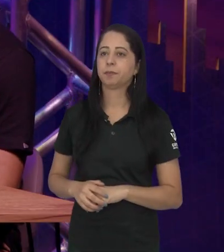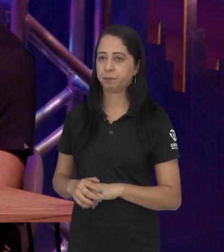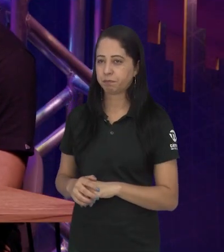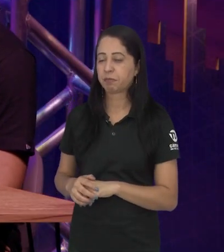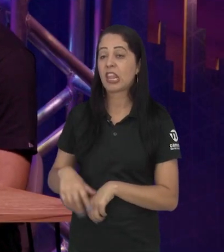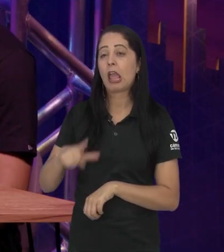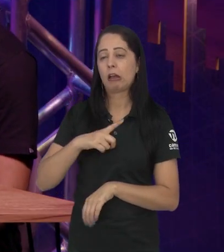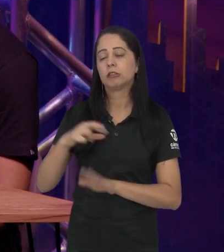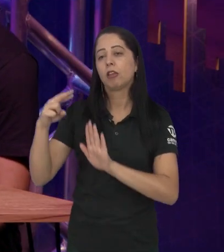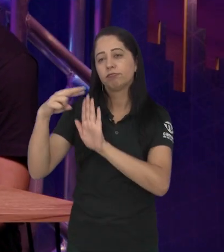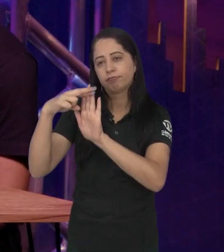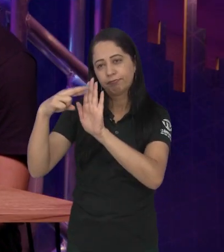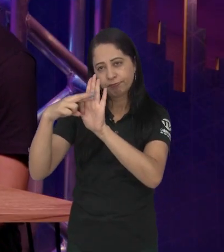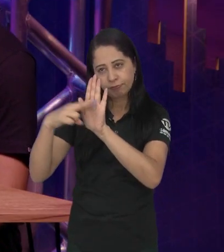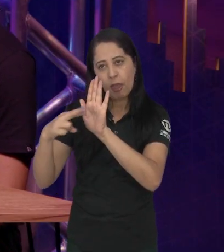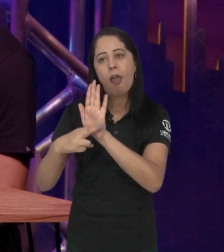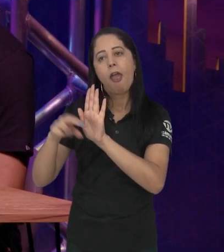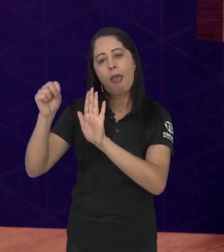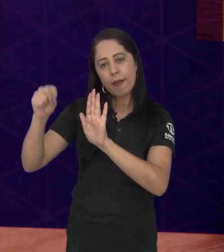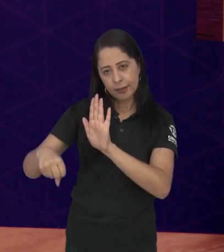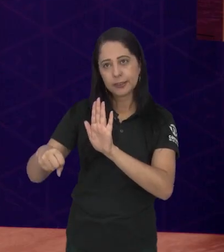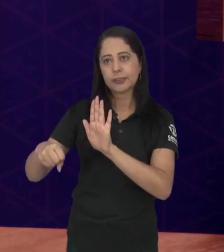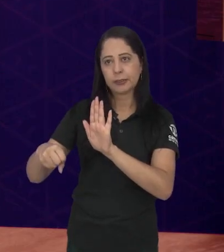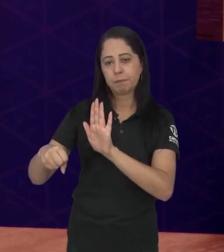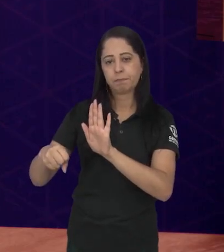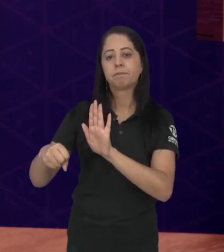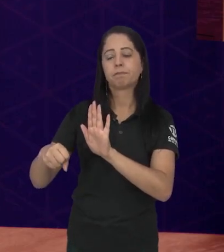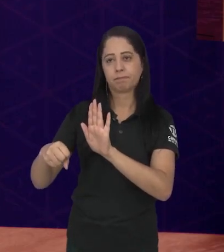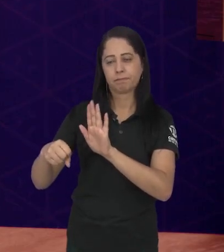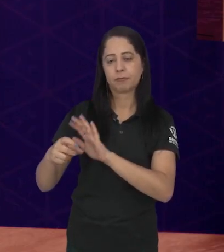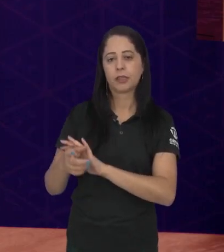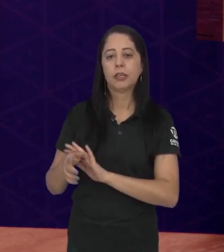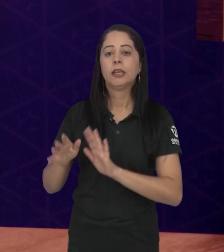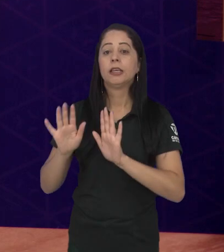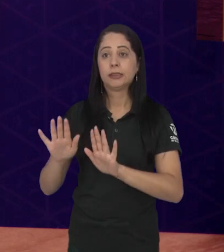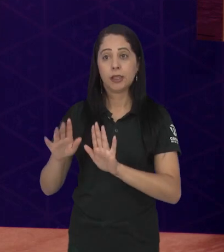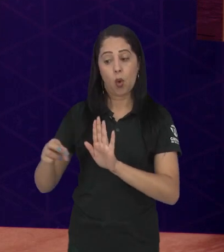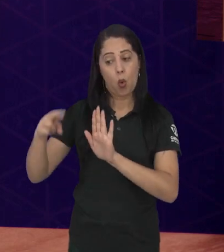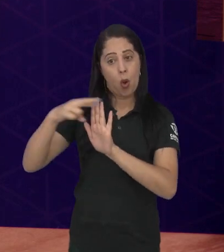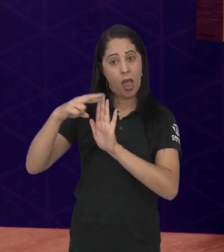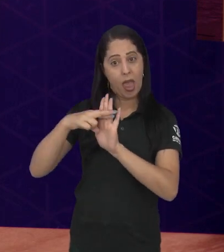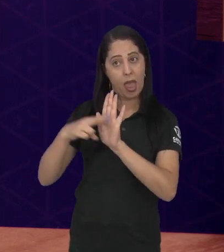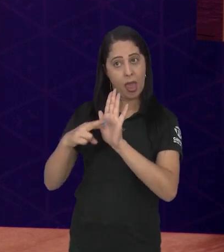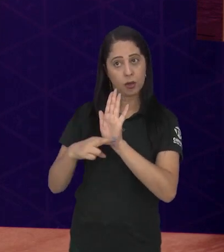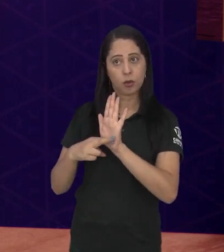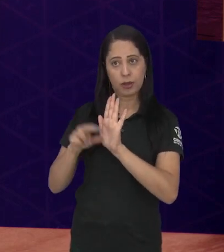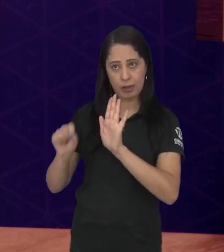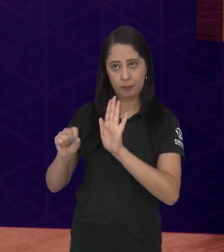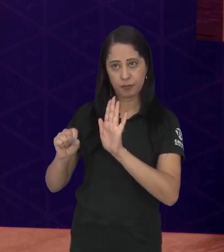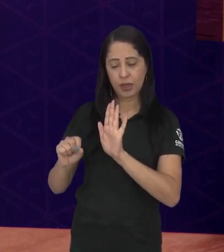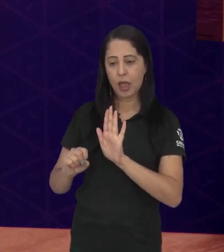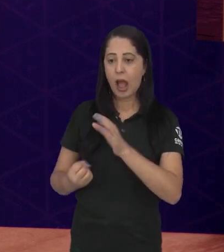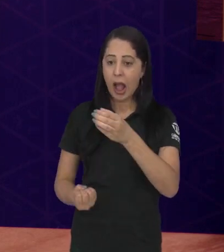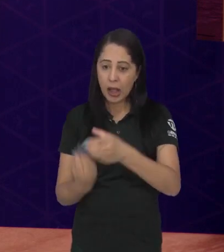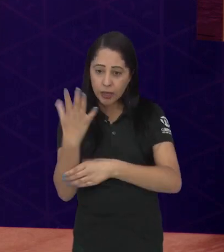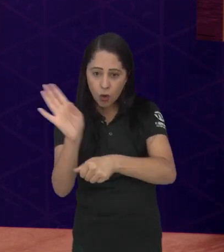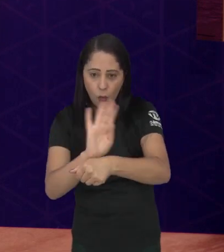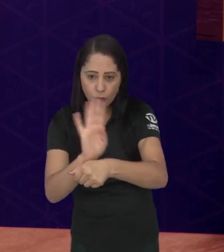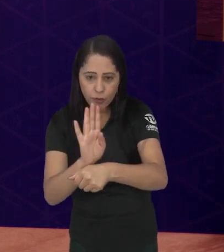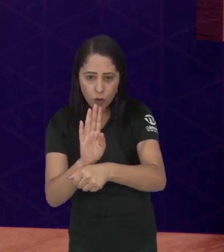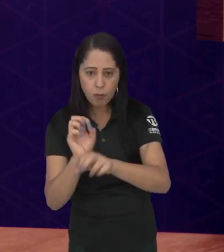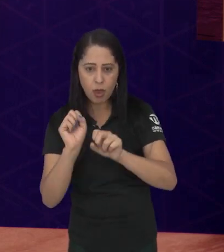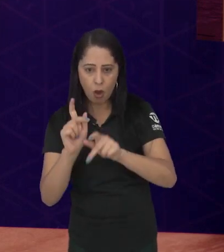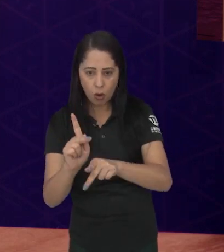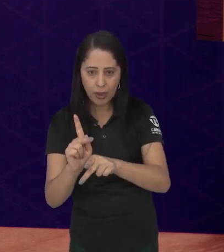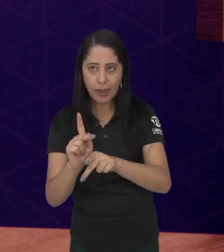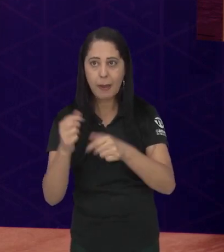assim, tem alguns critérios, né, para um filme participar do Oscar. E um deles é ser exibido